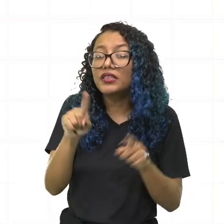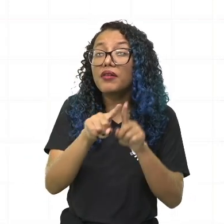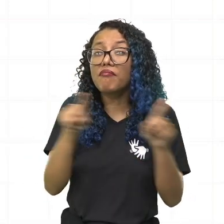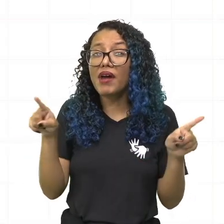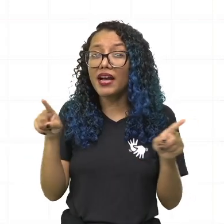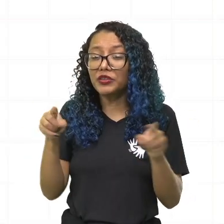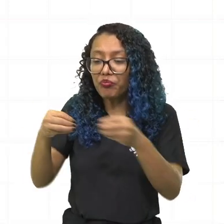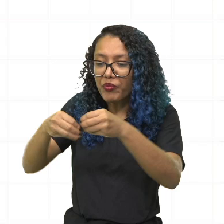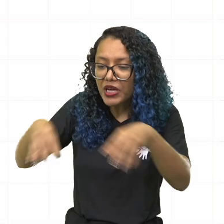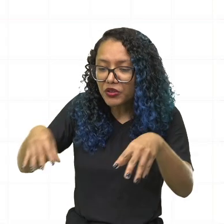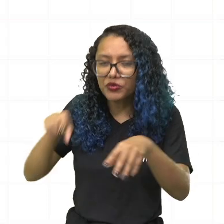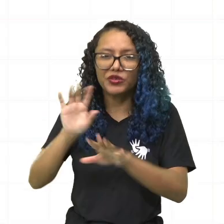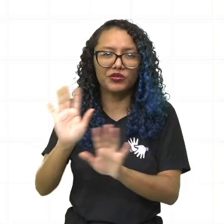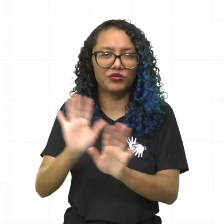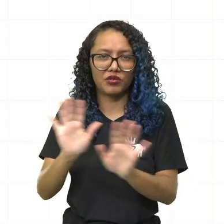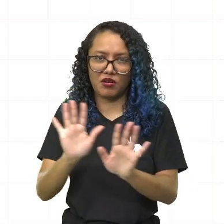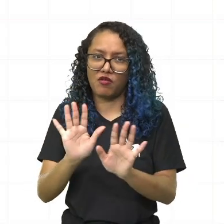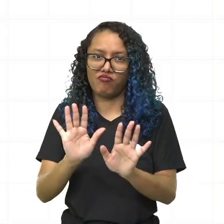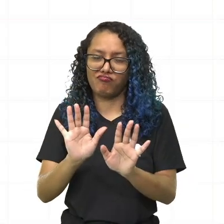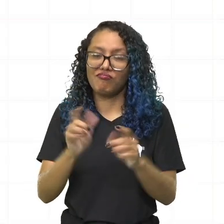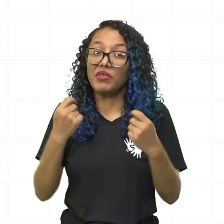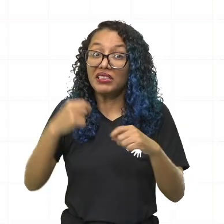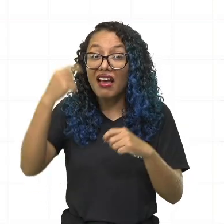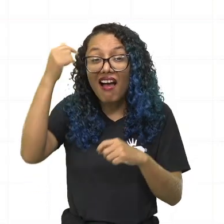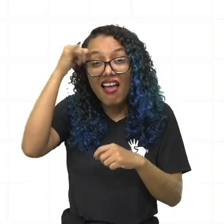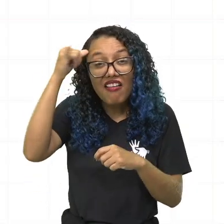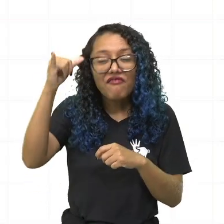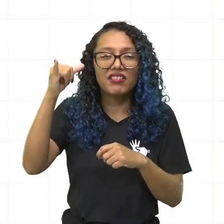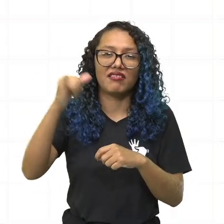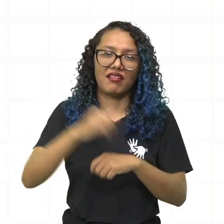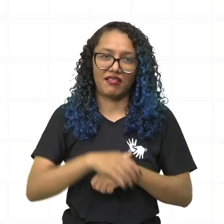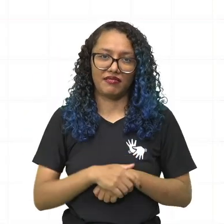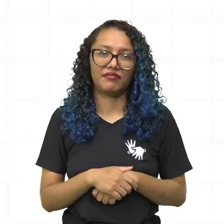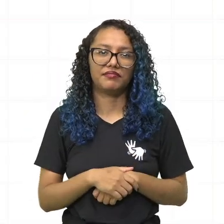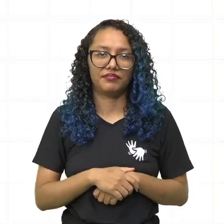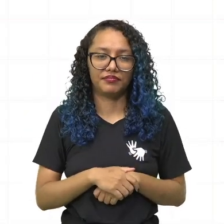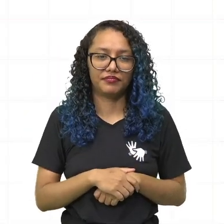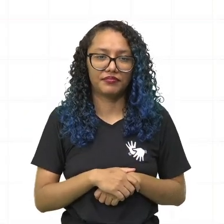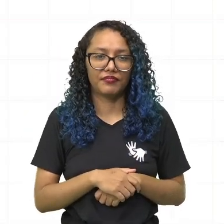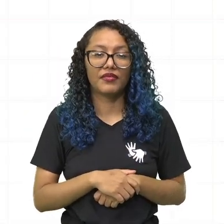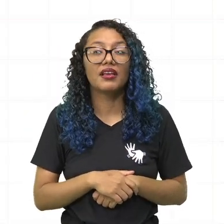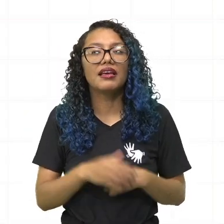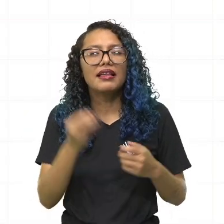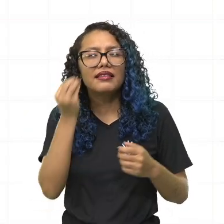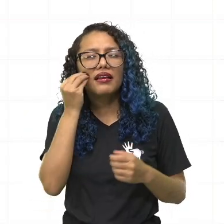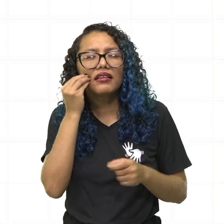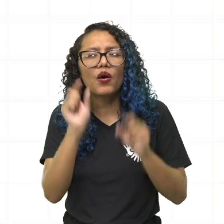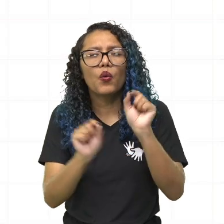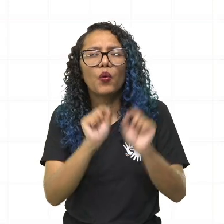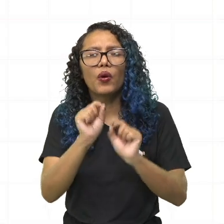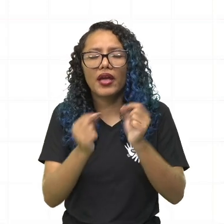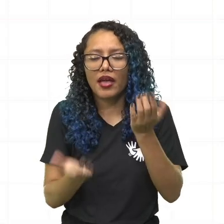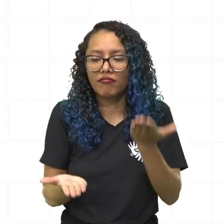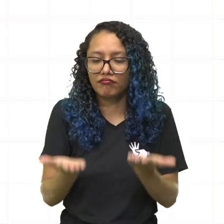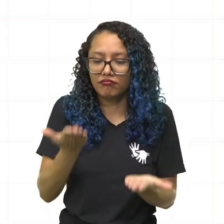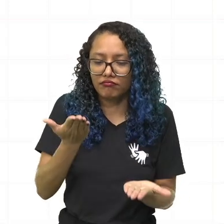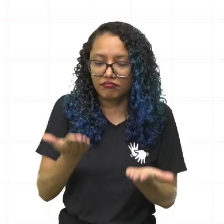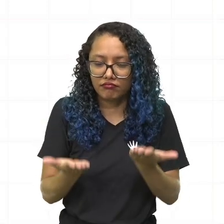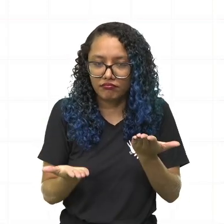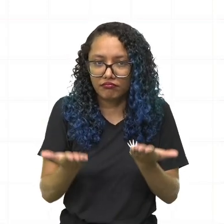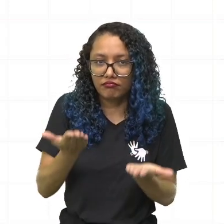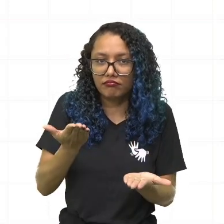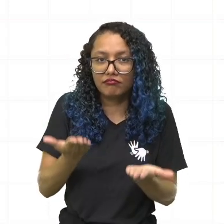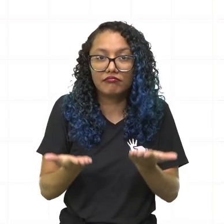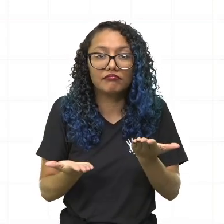machucar muito essa natureza, né? Então, uma unidade de uso sustentável, ela tenta equilibrar, são permitidas coletas e uso